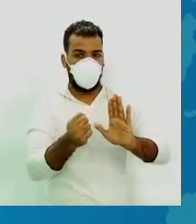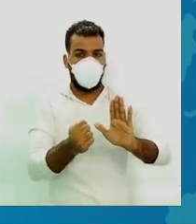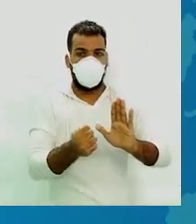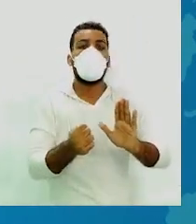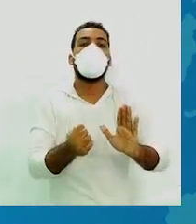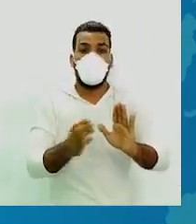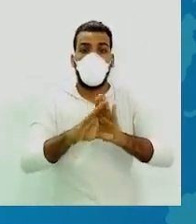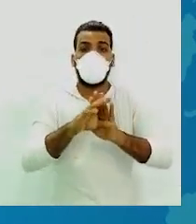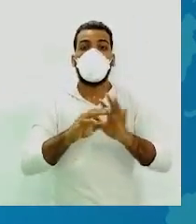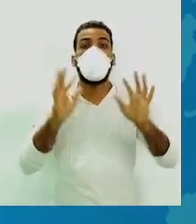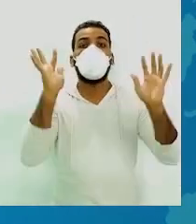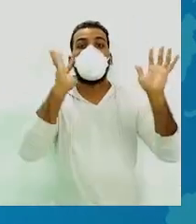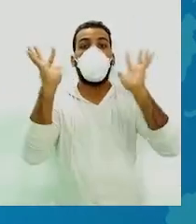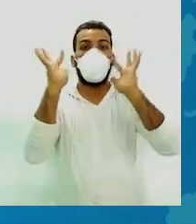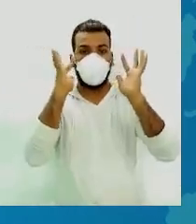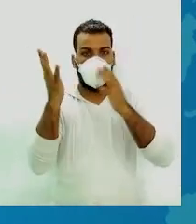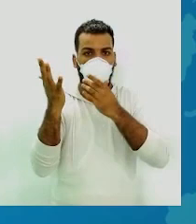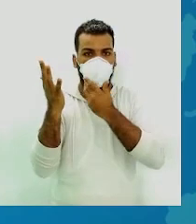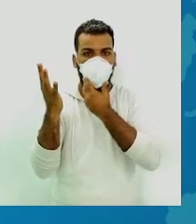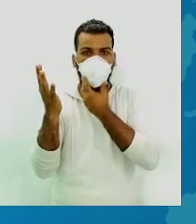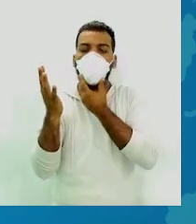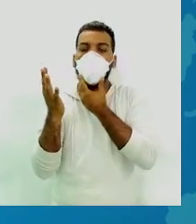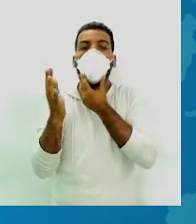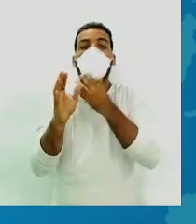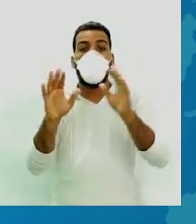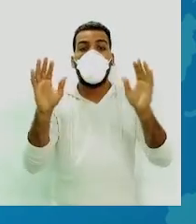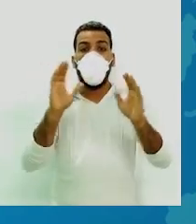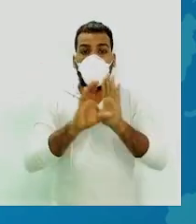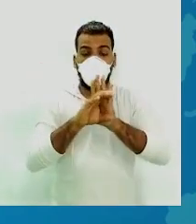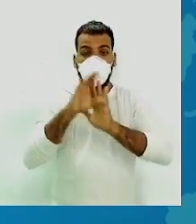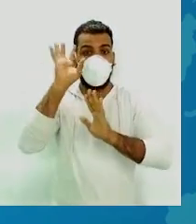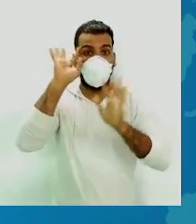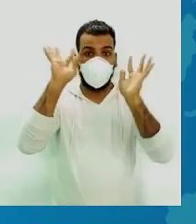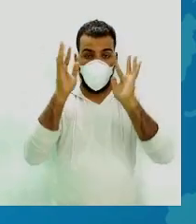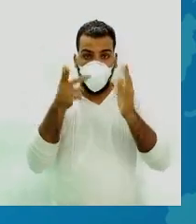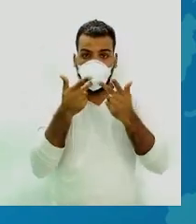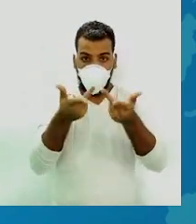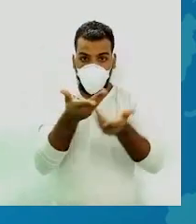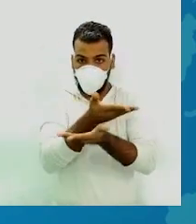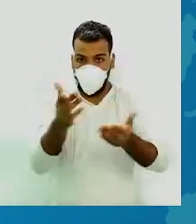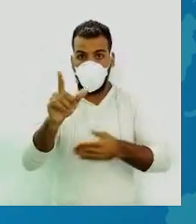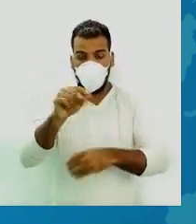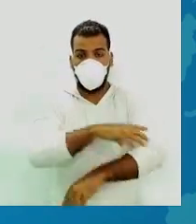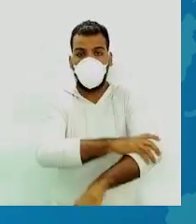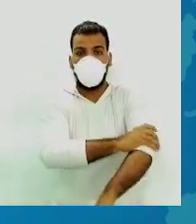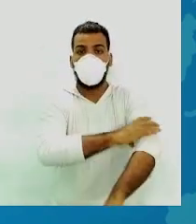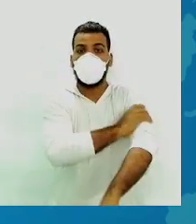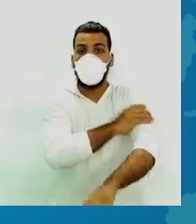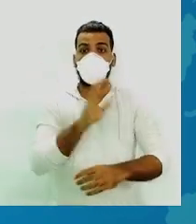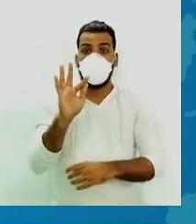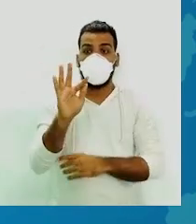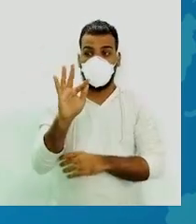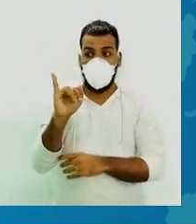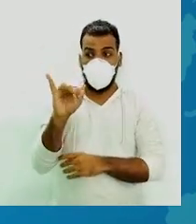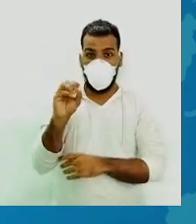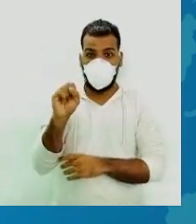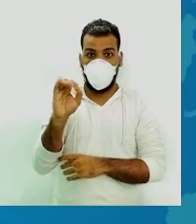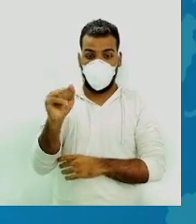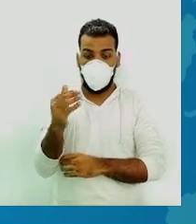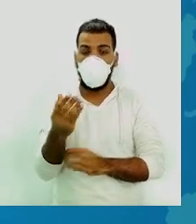conceito filosófico. E nesse conceito filosófico, eu posso dizer para você que A base da filosofia,